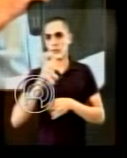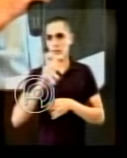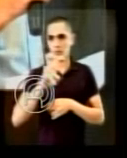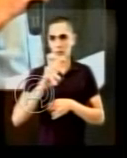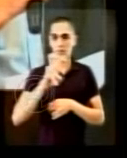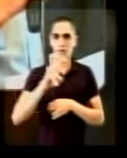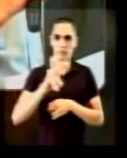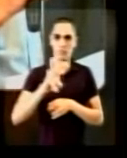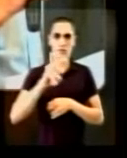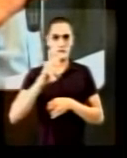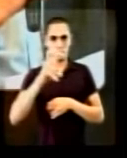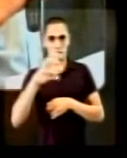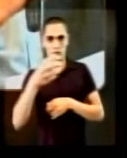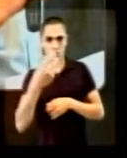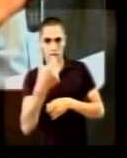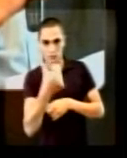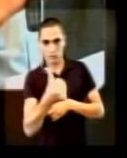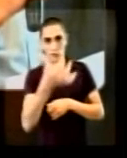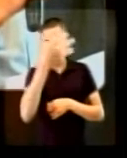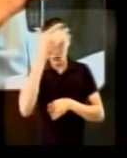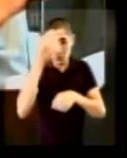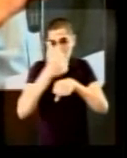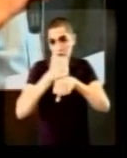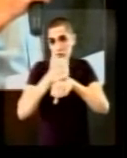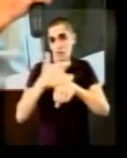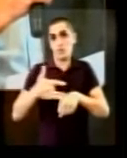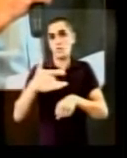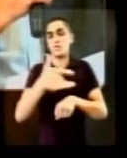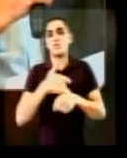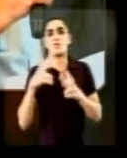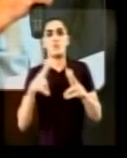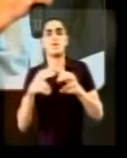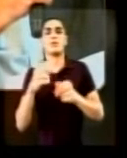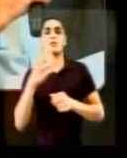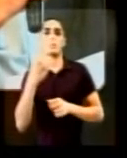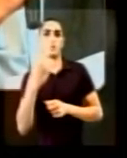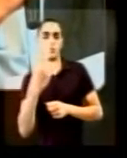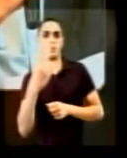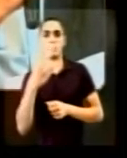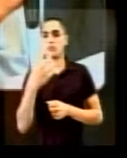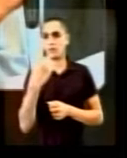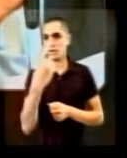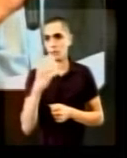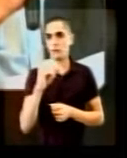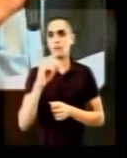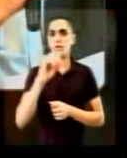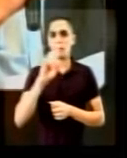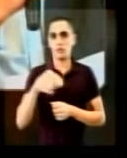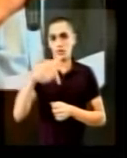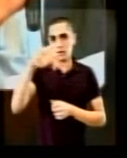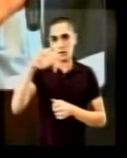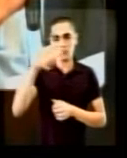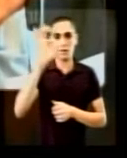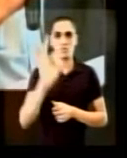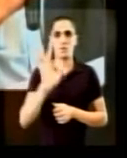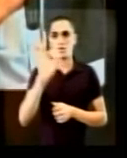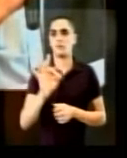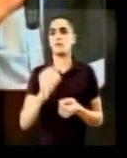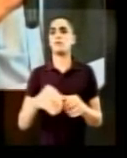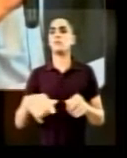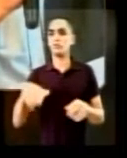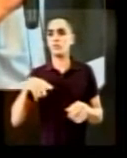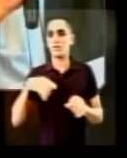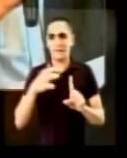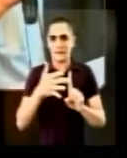saúde contaminados, que corresponde a 10,7%. Tivemos 2.066